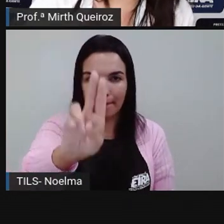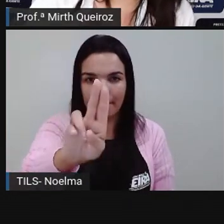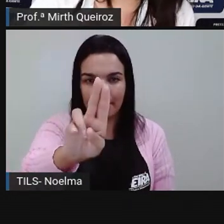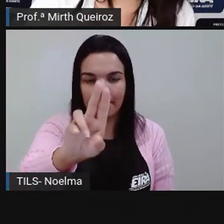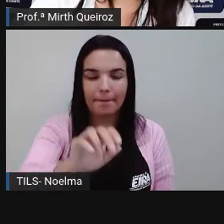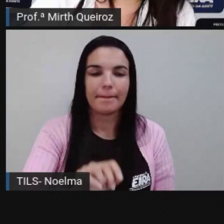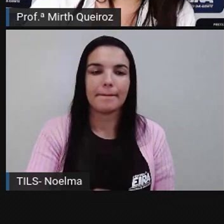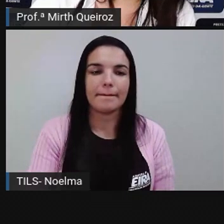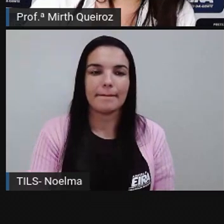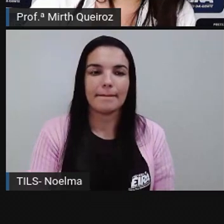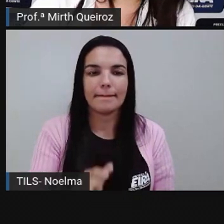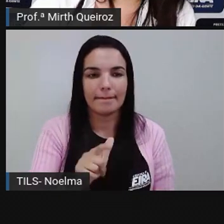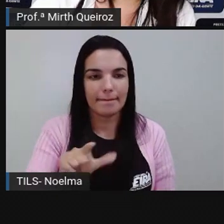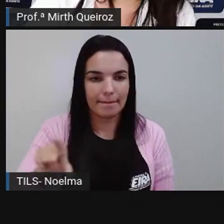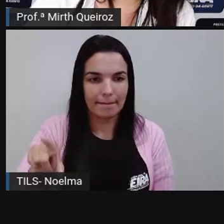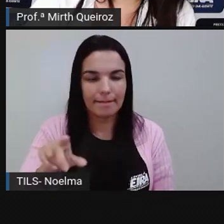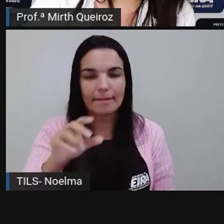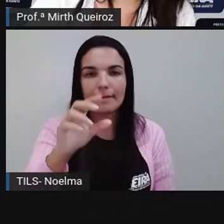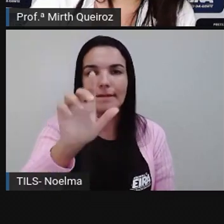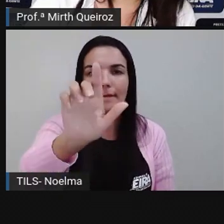Gritou.